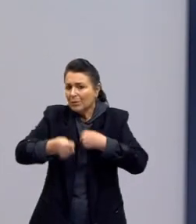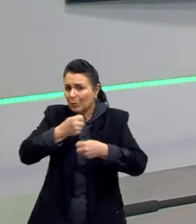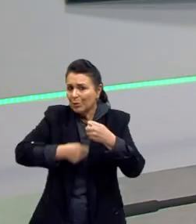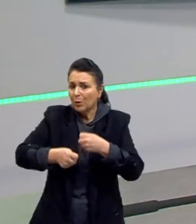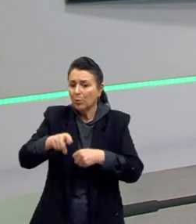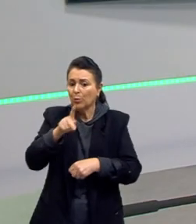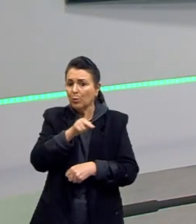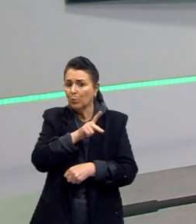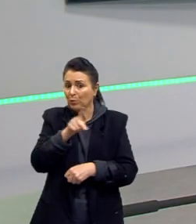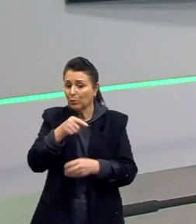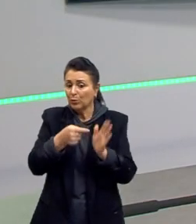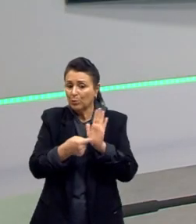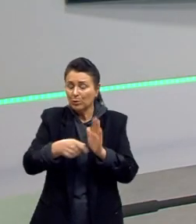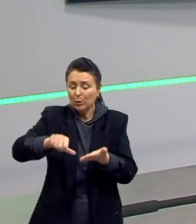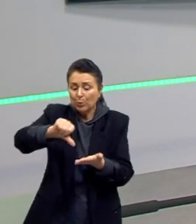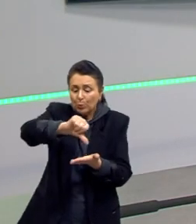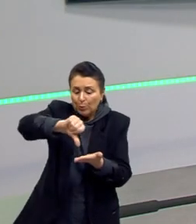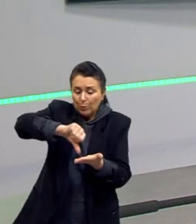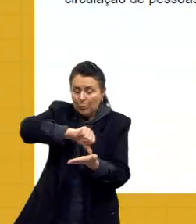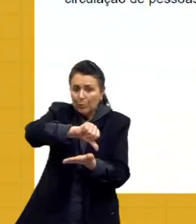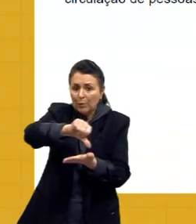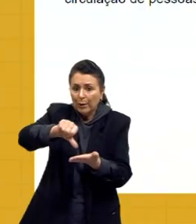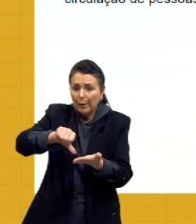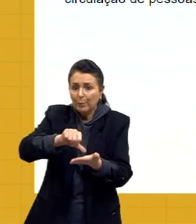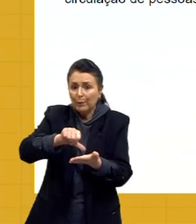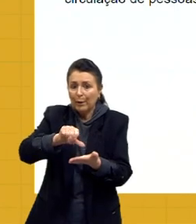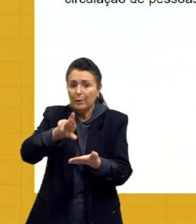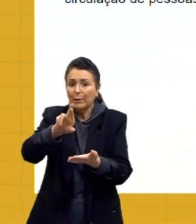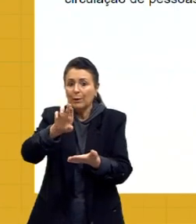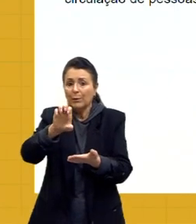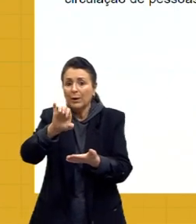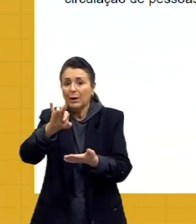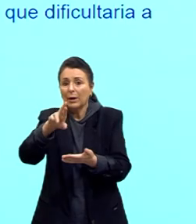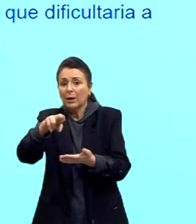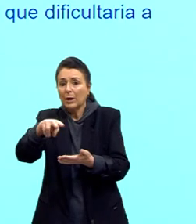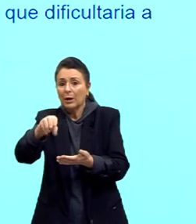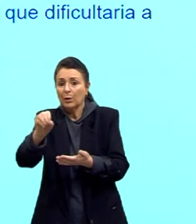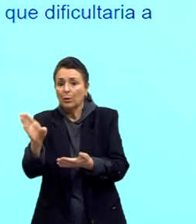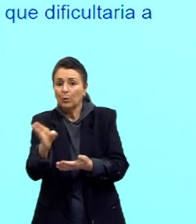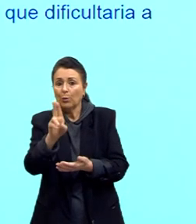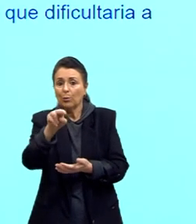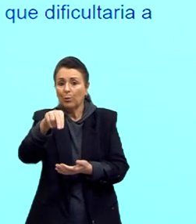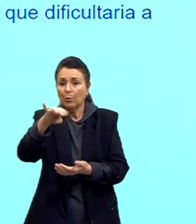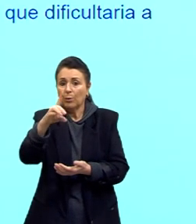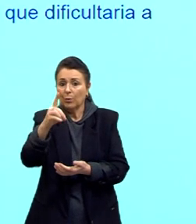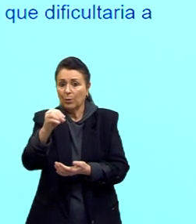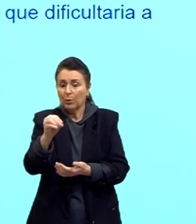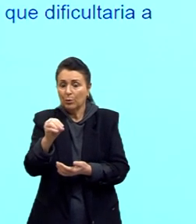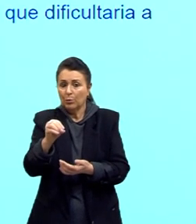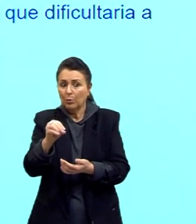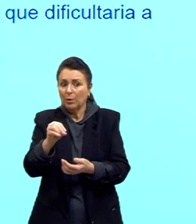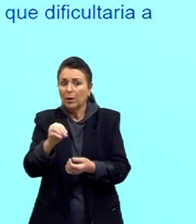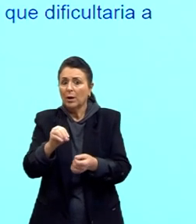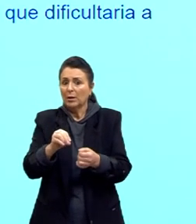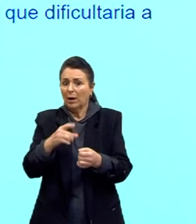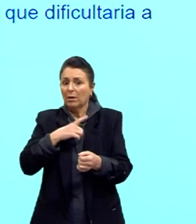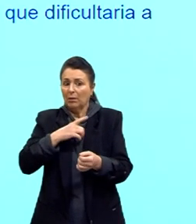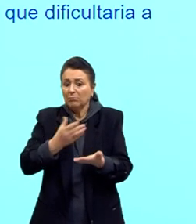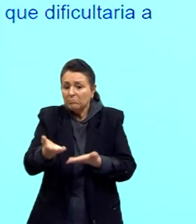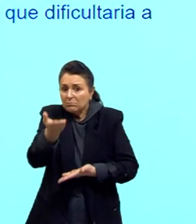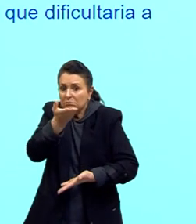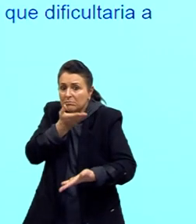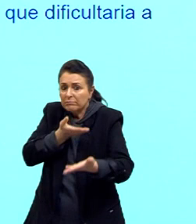esse mapa aqui né então o Reino Unido acaba tendo esses Essa questão aí de como comercializar né